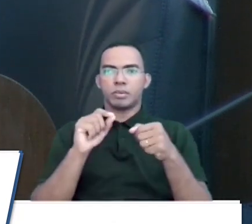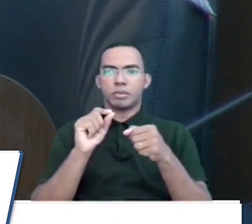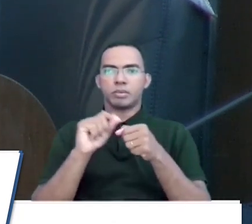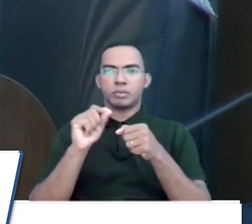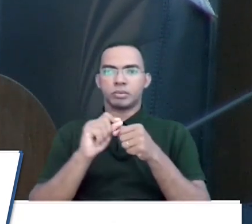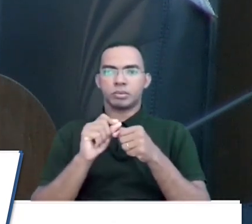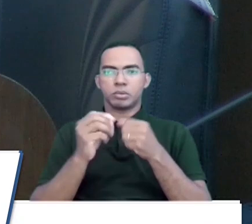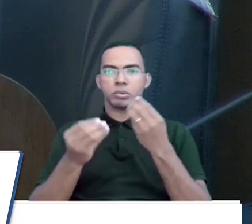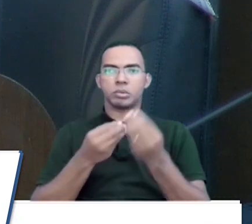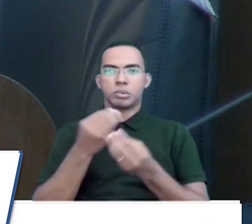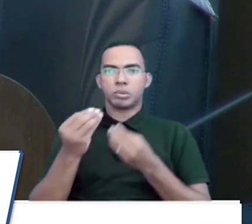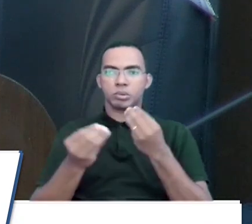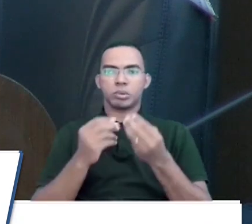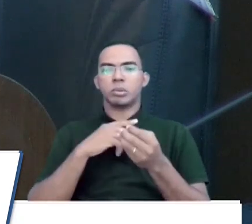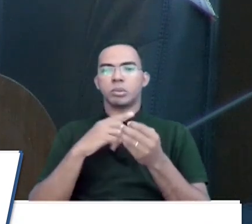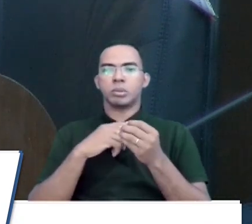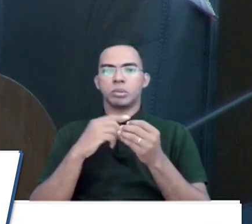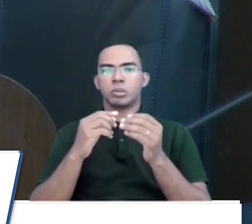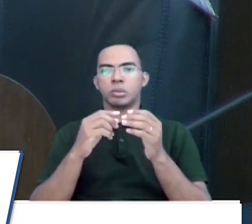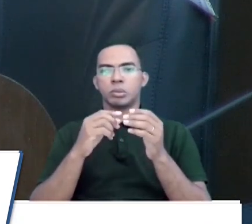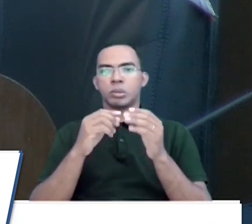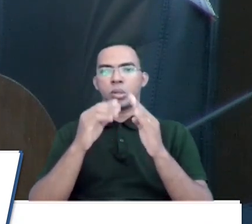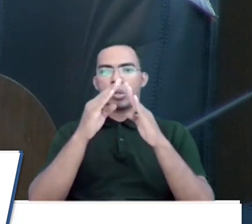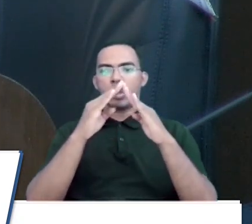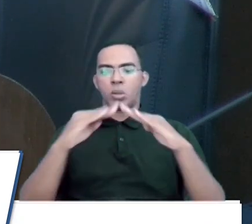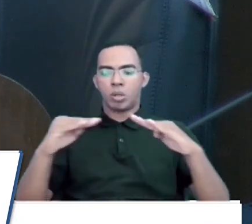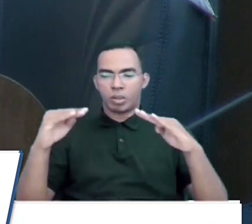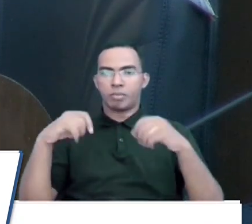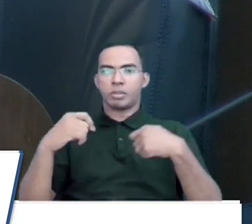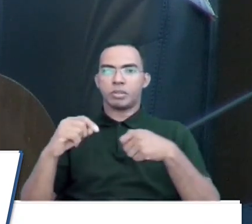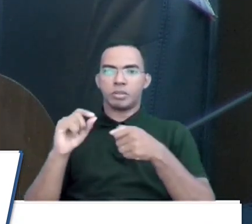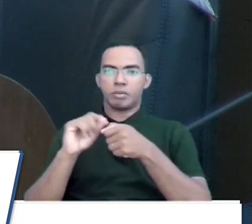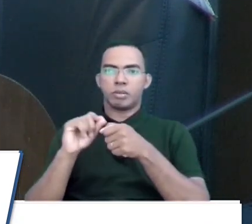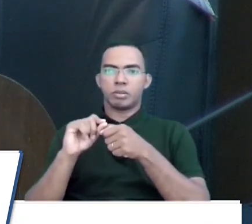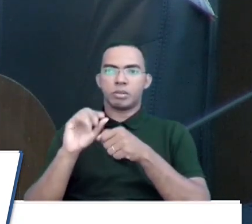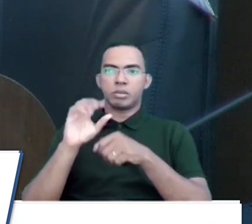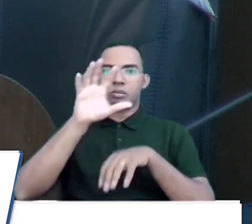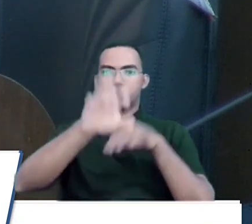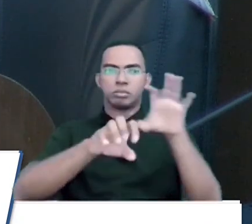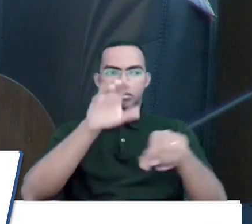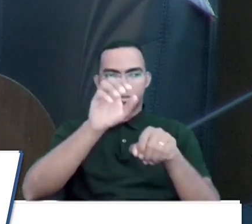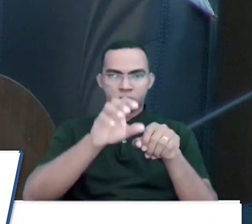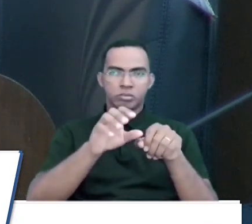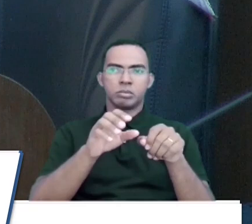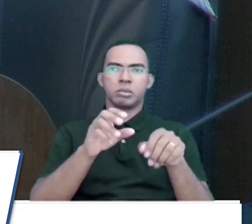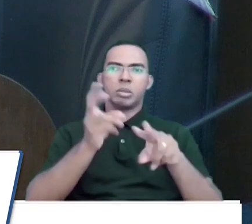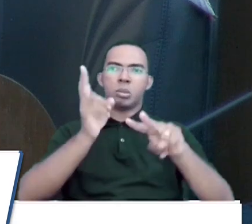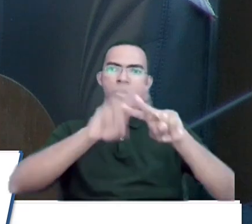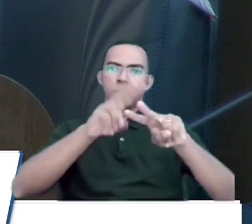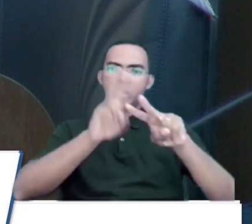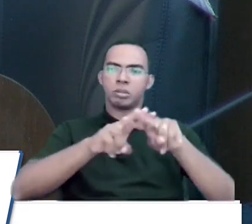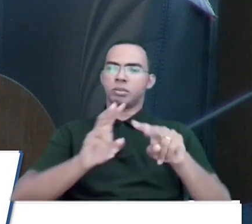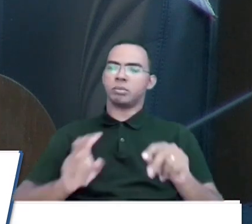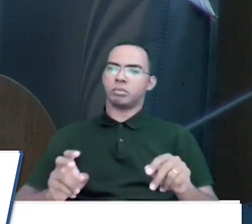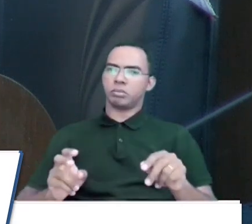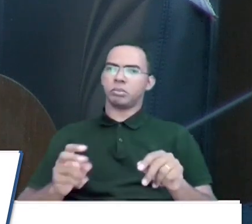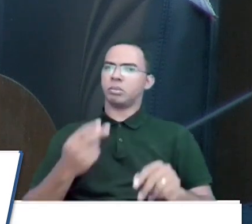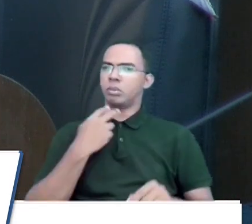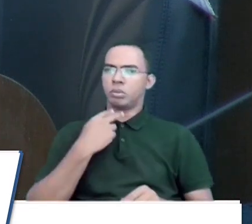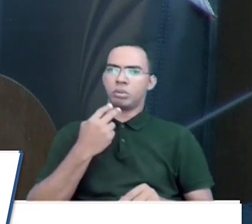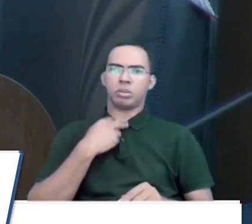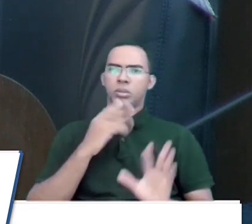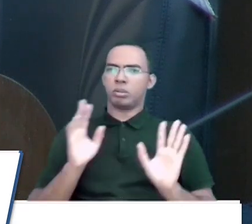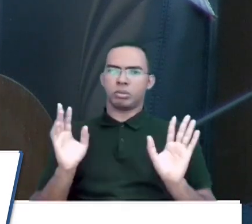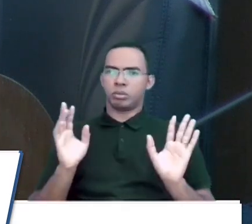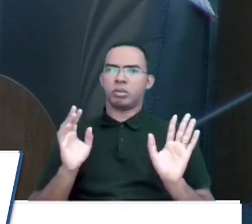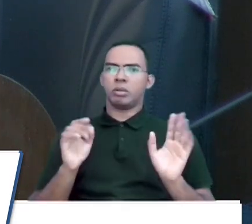como tinha os barracos lá, tem que fazer mandado de busca e apreensão. Não pode, tem